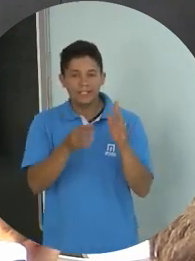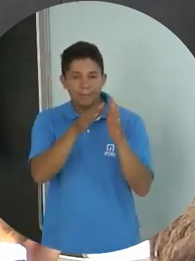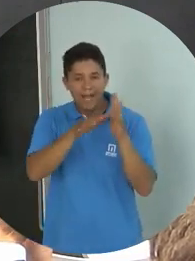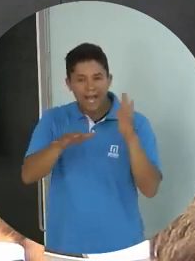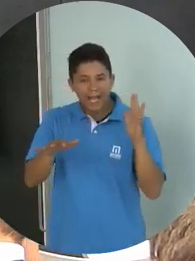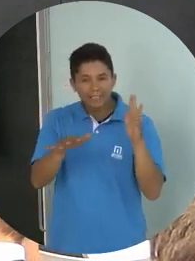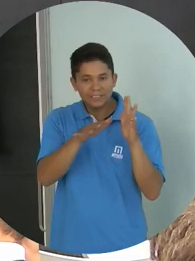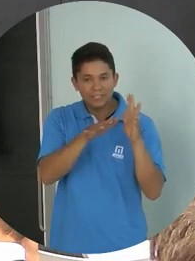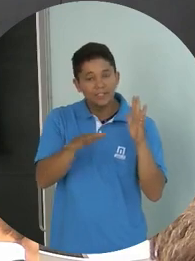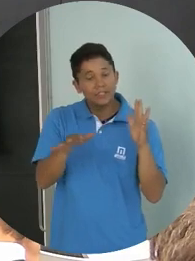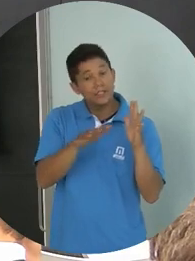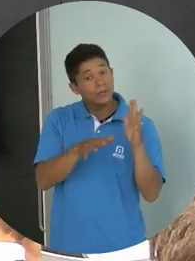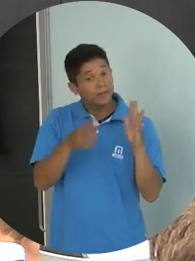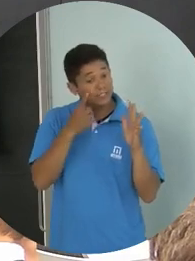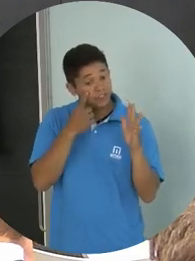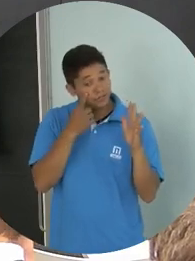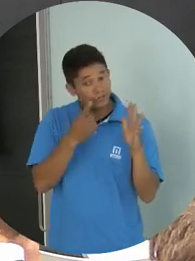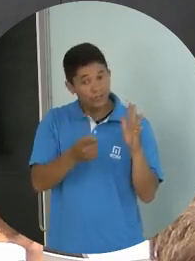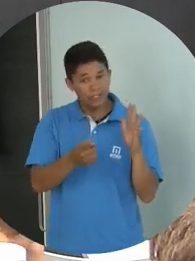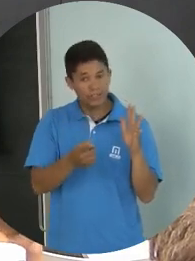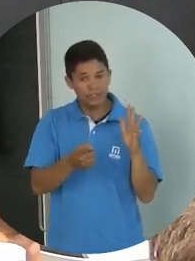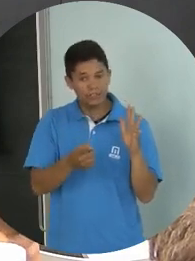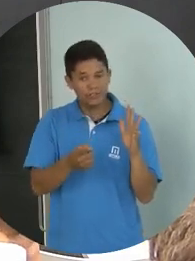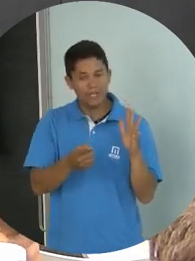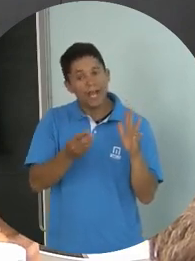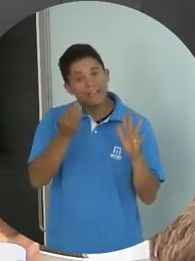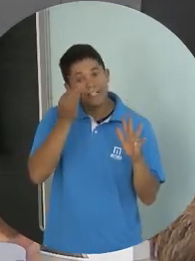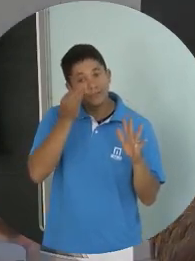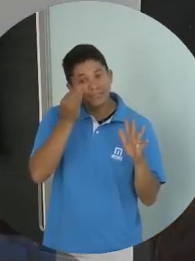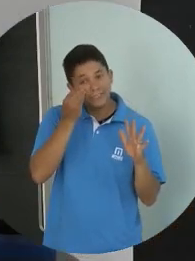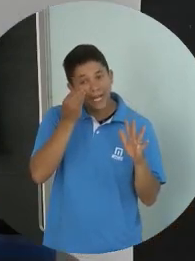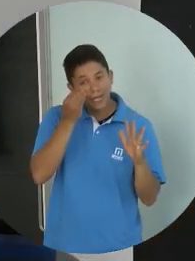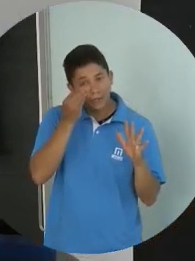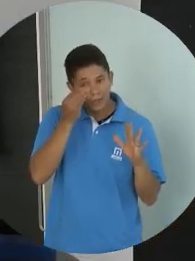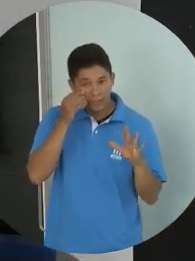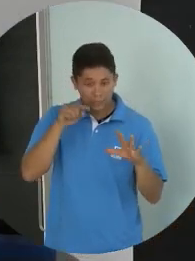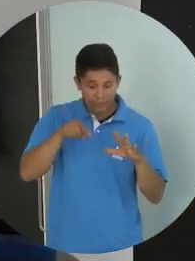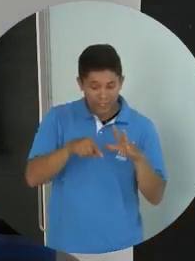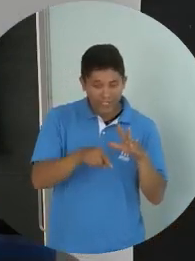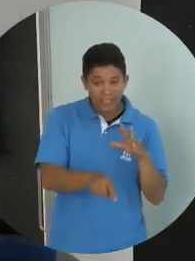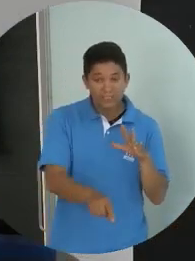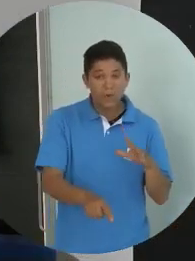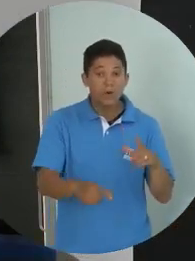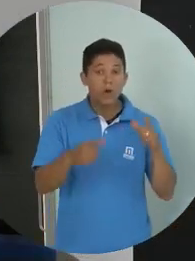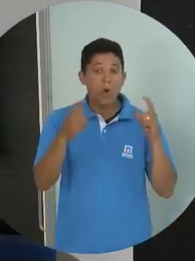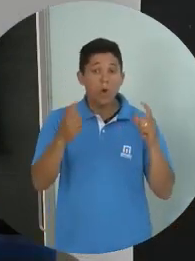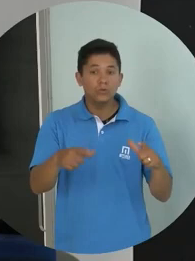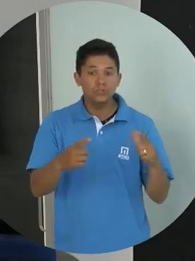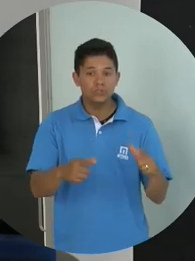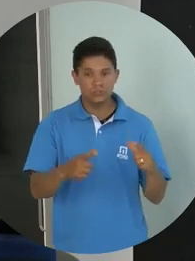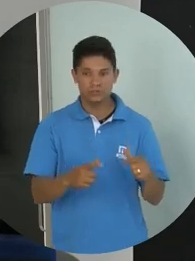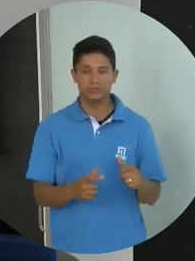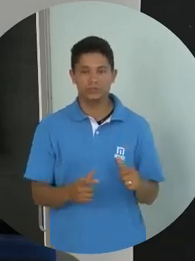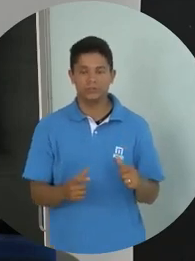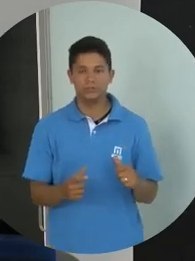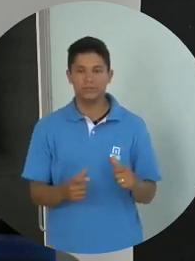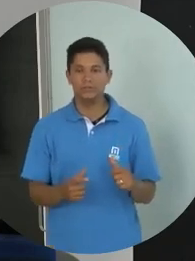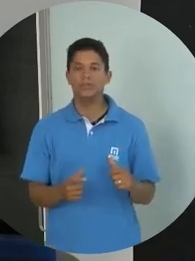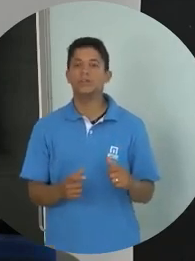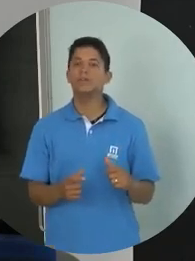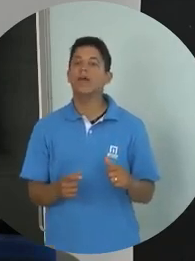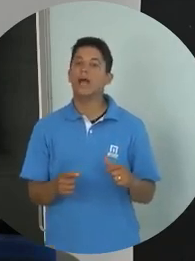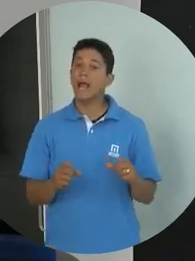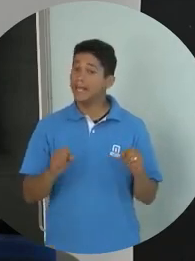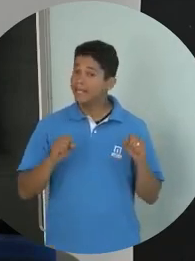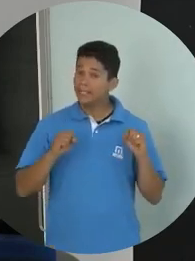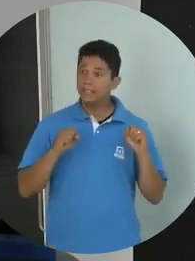para a gente definir isso, realizar algum ensaio de penetração para verificar onde esse ponto está localizado e agir de